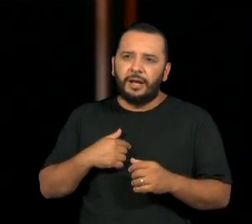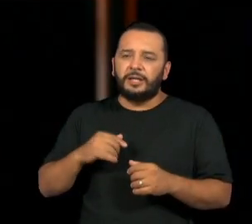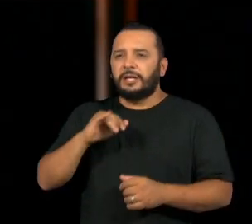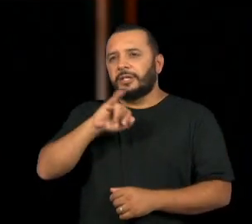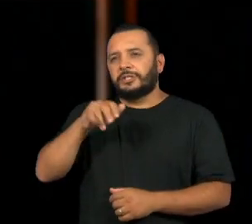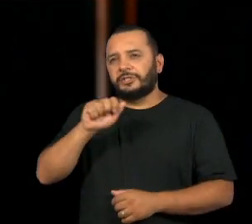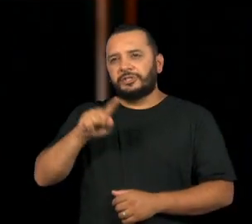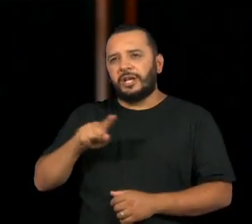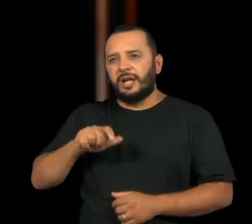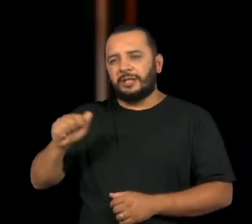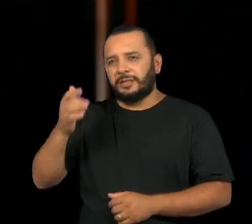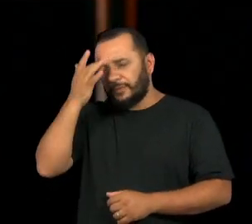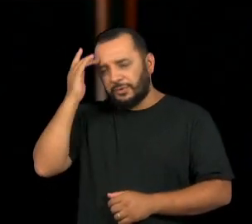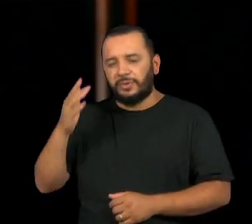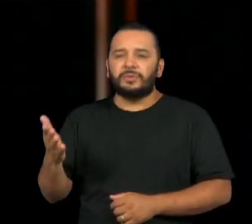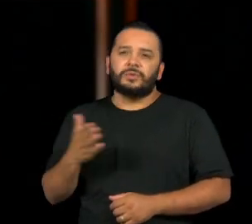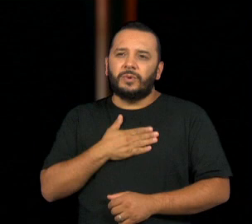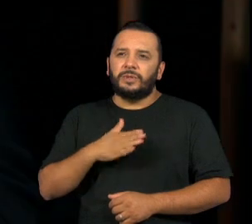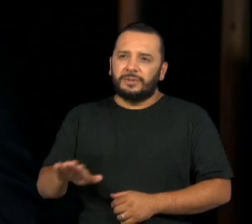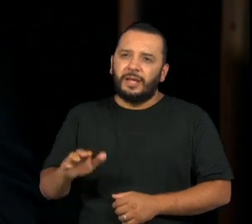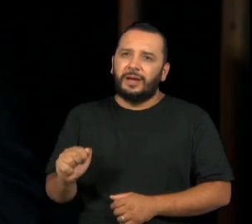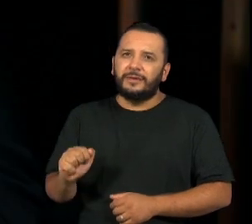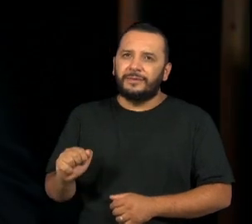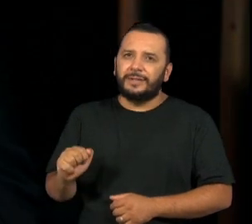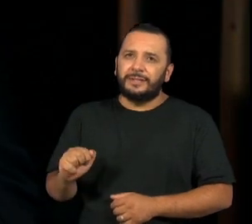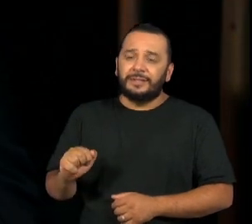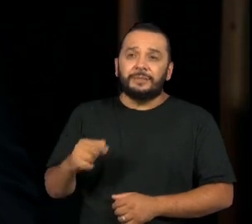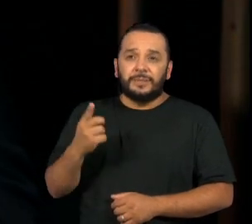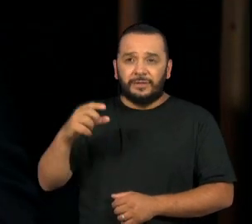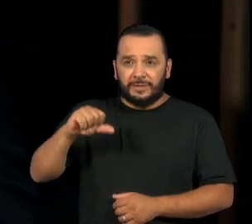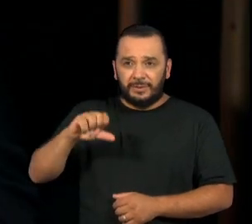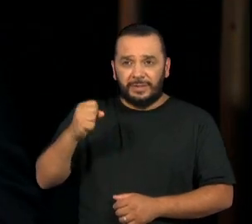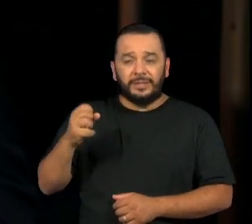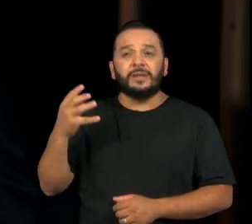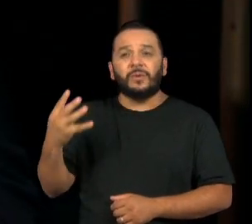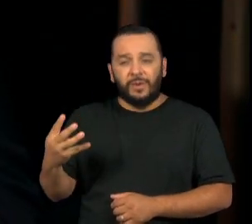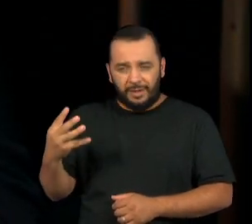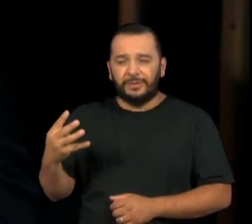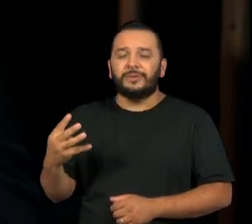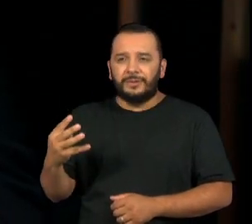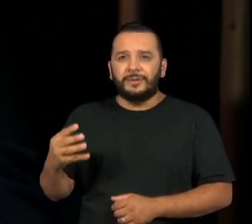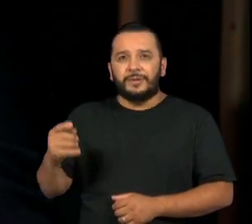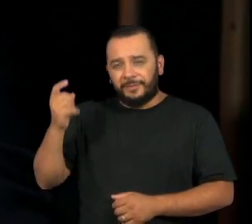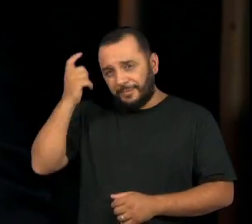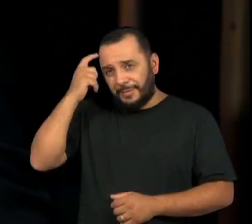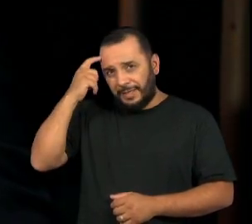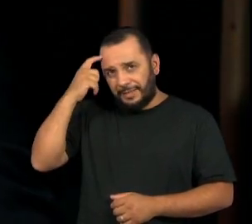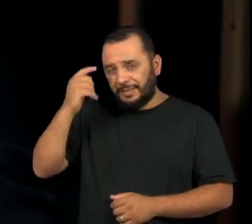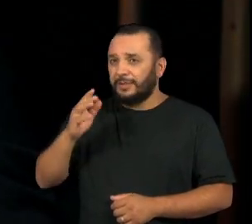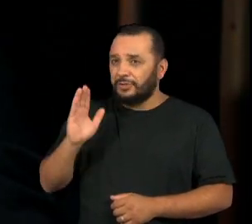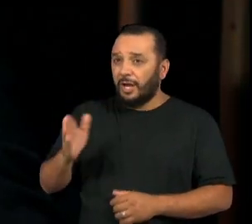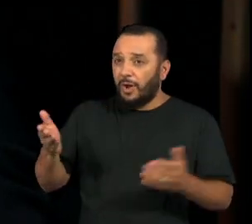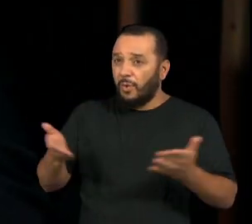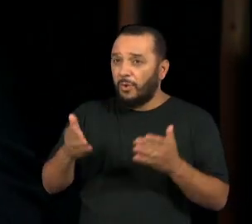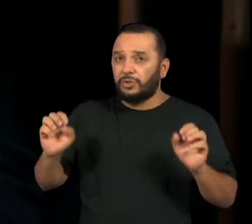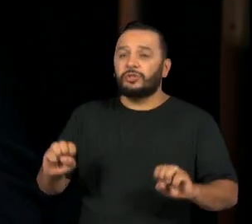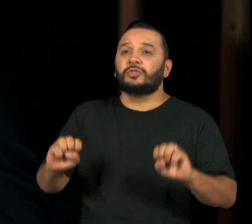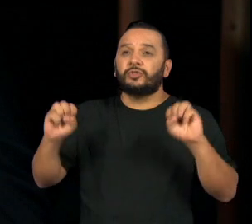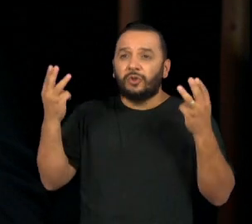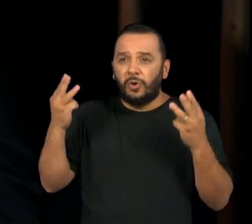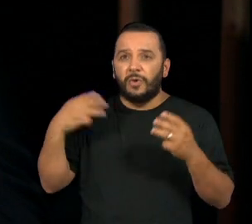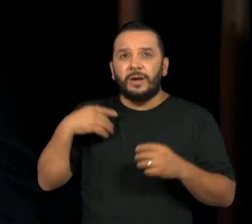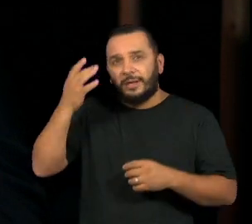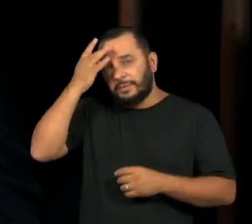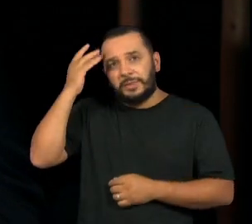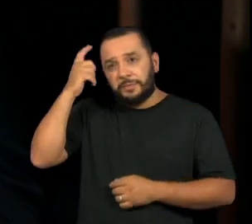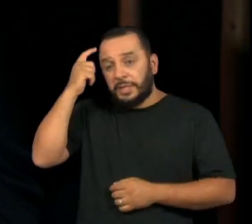odiavam. Em 84, você lembra, era muito esquisito. Muito. E hoje, quando a gente vai fazer show, hoje eu imagino... as pessoas